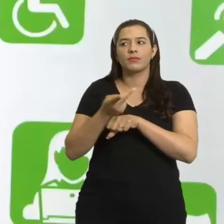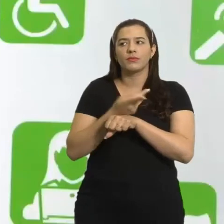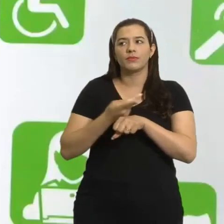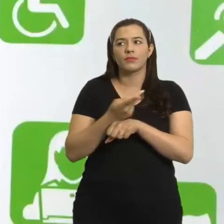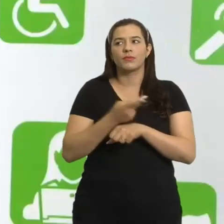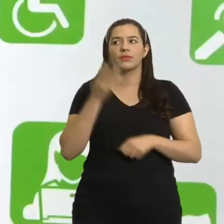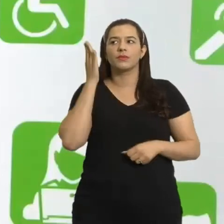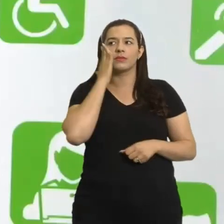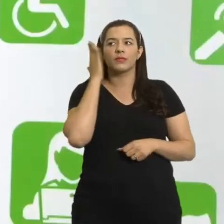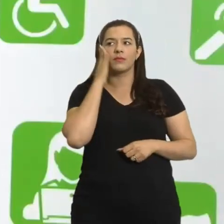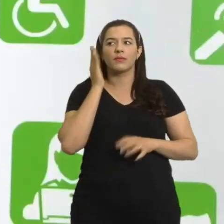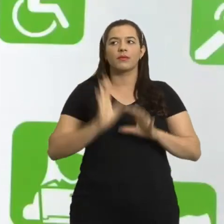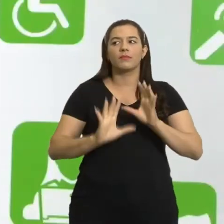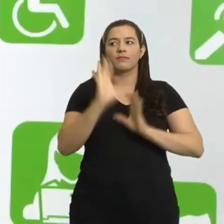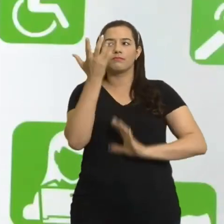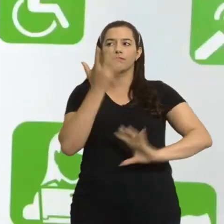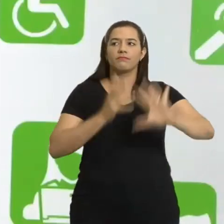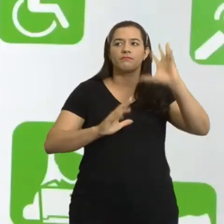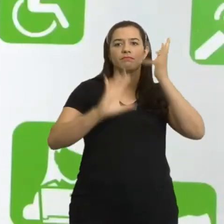saber as causas